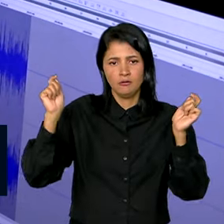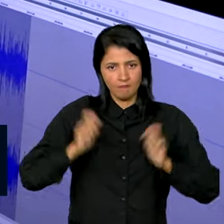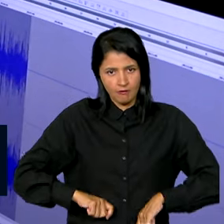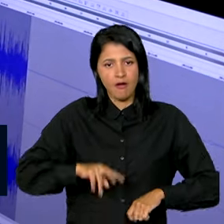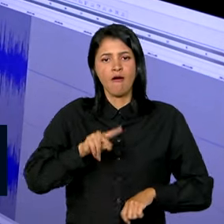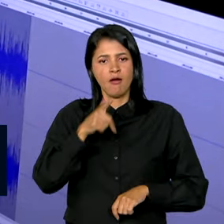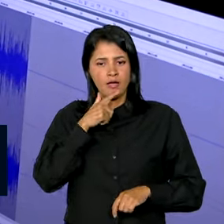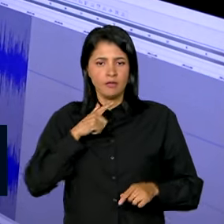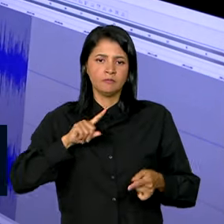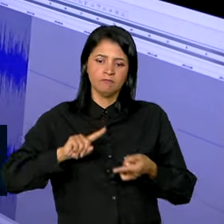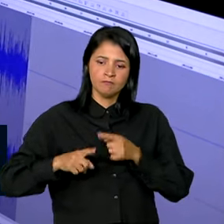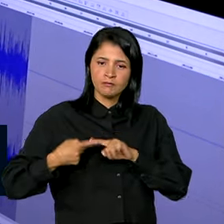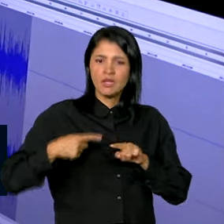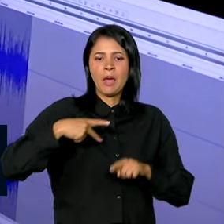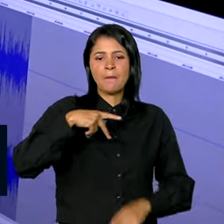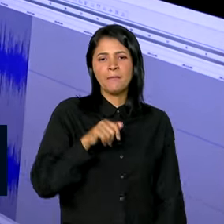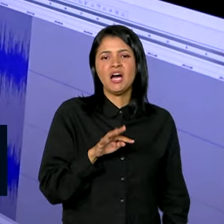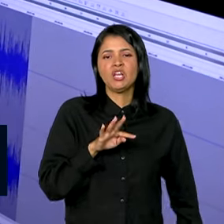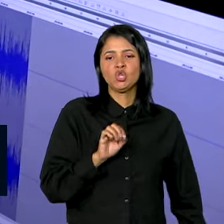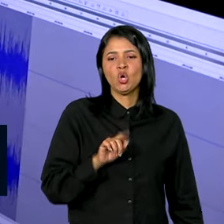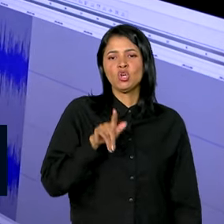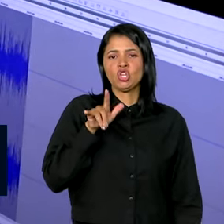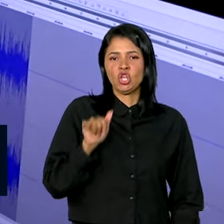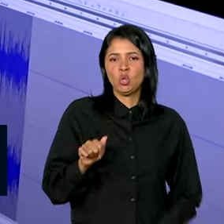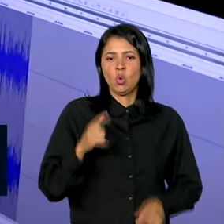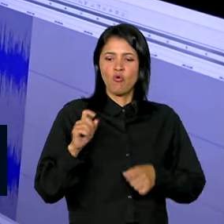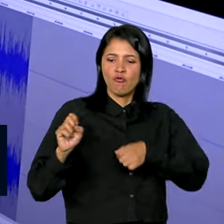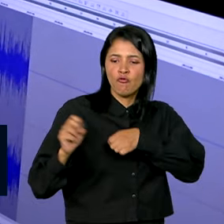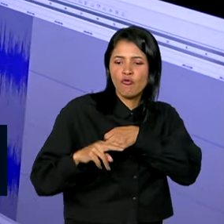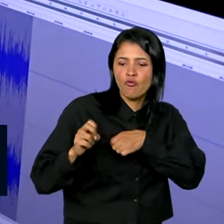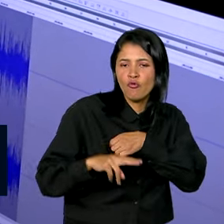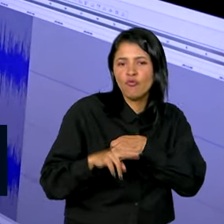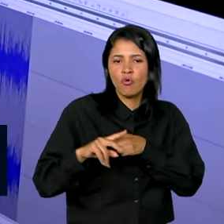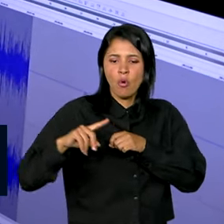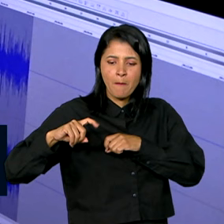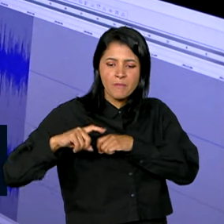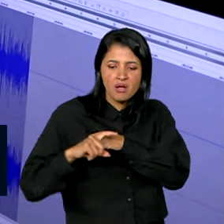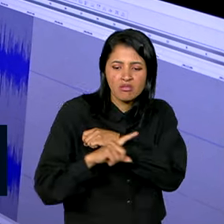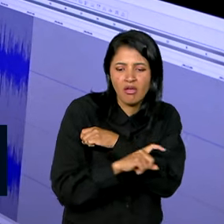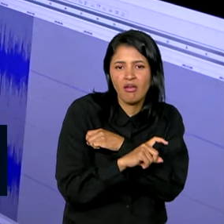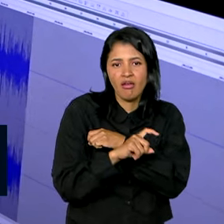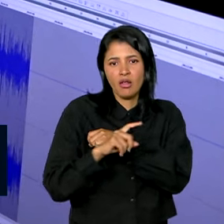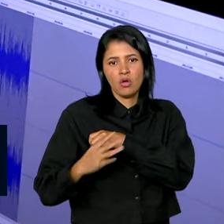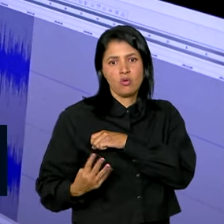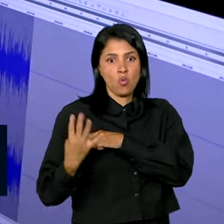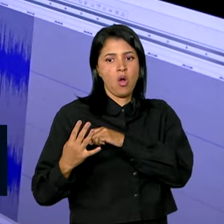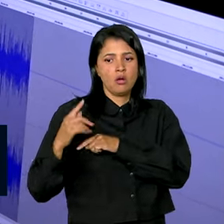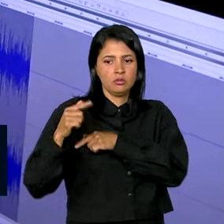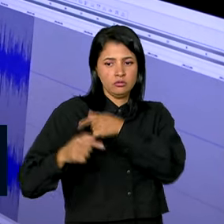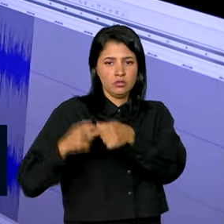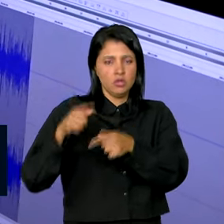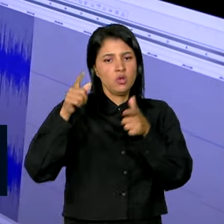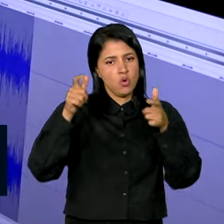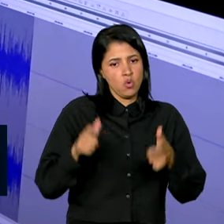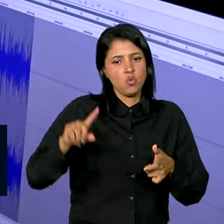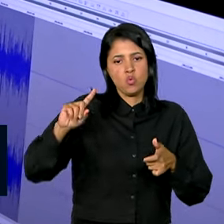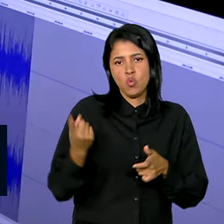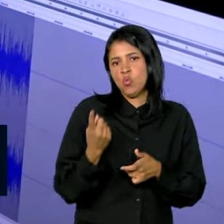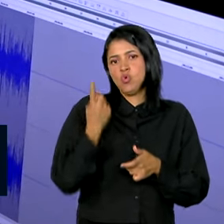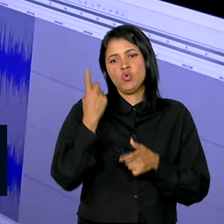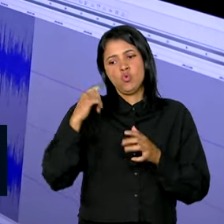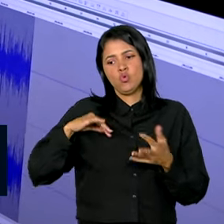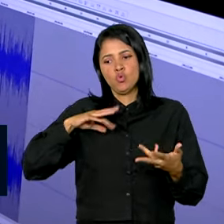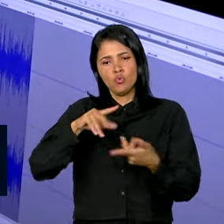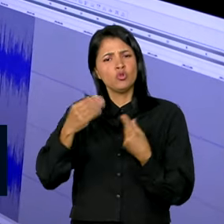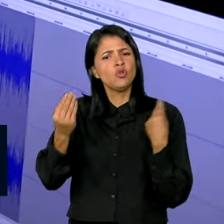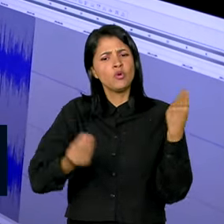a manipulação de patógenos, que é fungos, bactérias de quarta geração, será um equipamento único no mundo. Mas